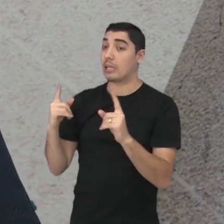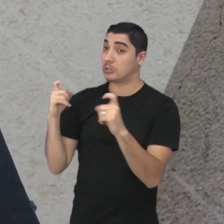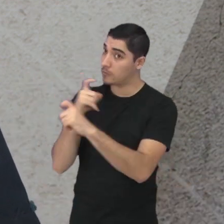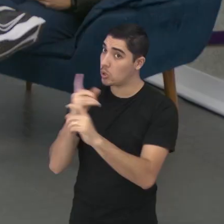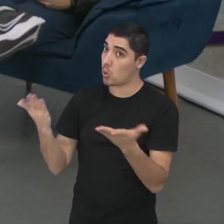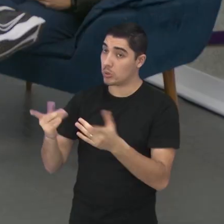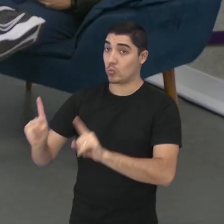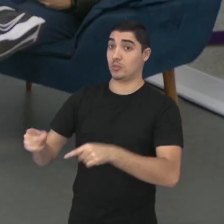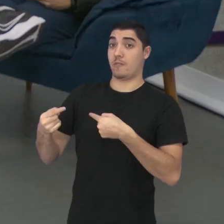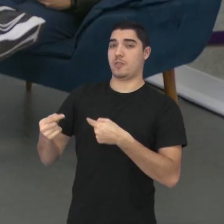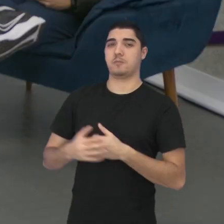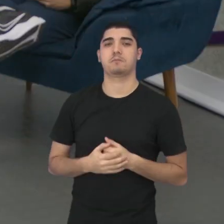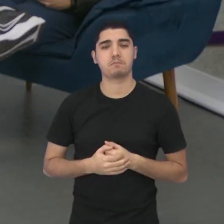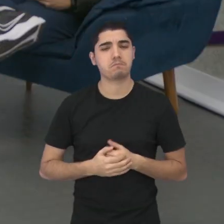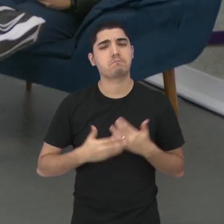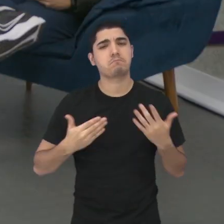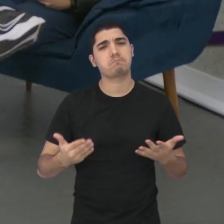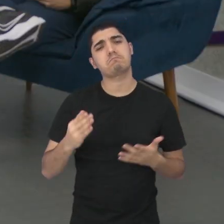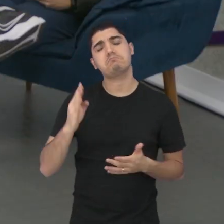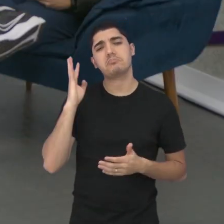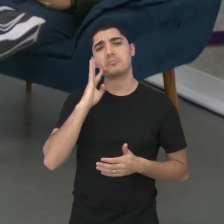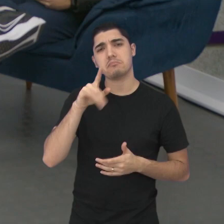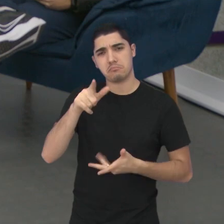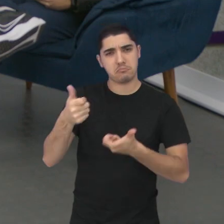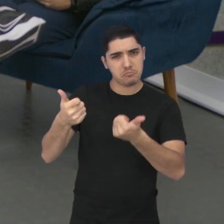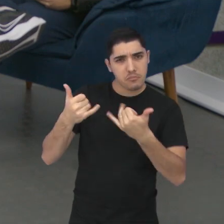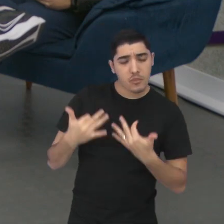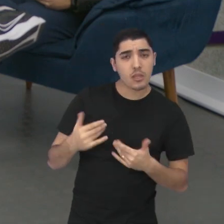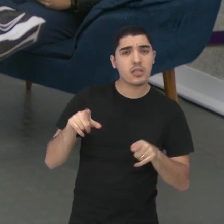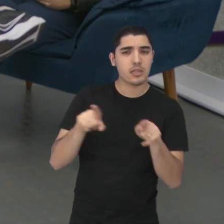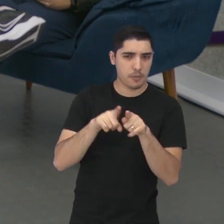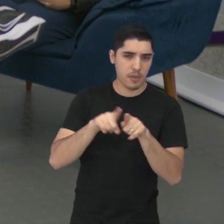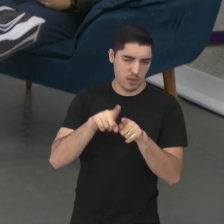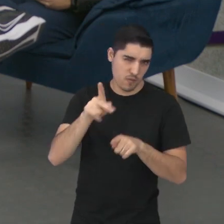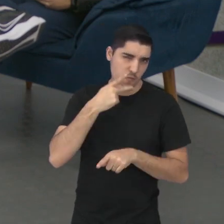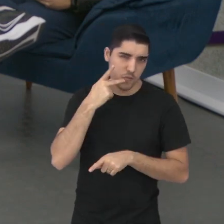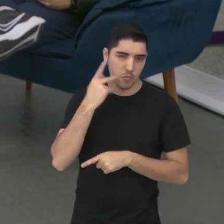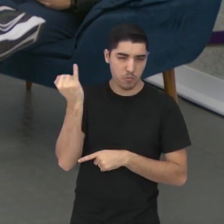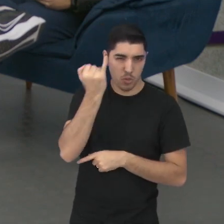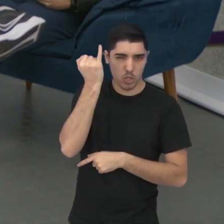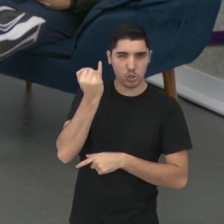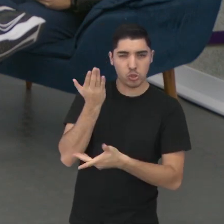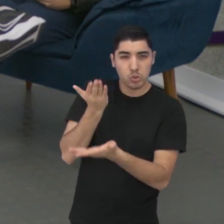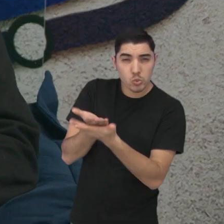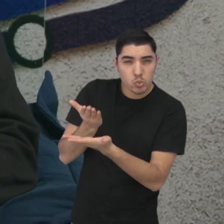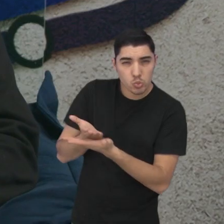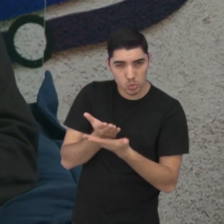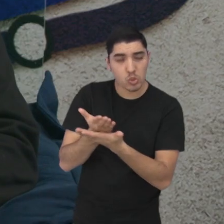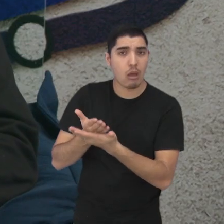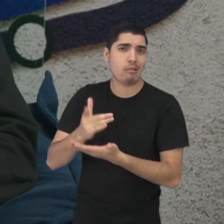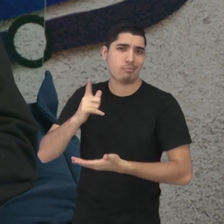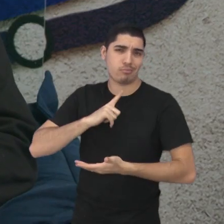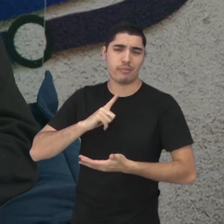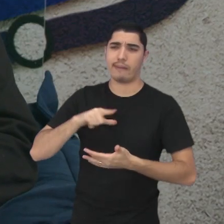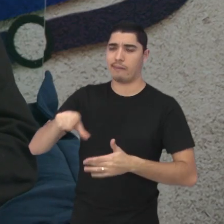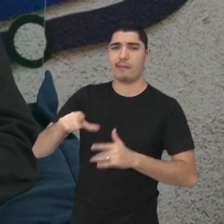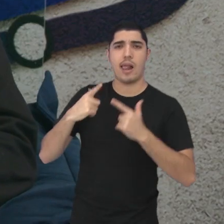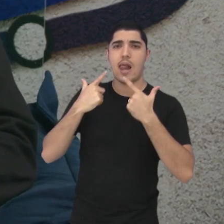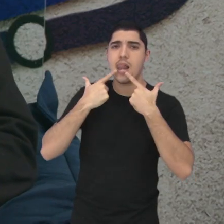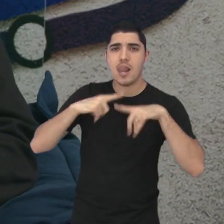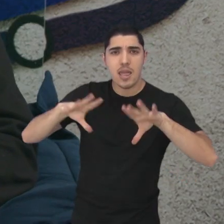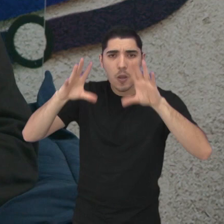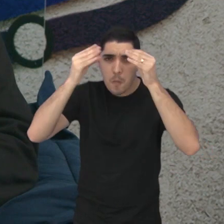hoje. E eu acho legal a gente tocar nesse ponto, que é a questão da formação, né? Existem várias linguagens